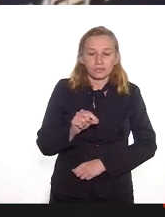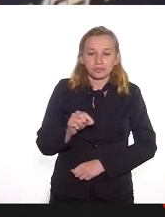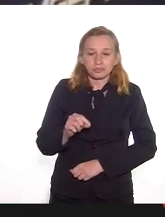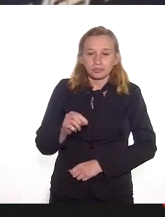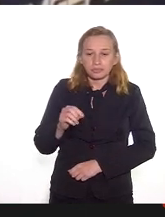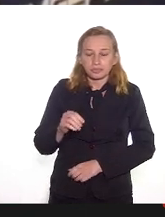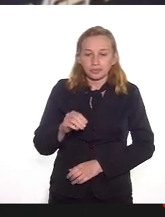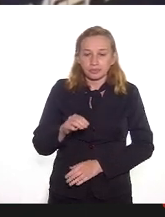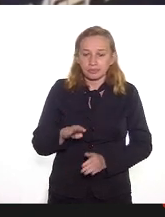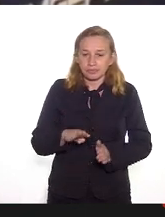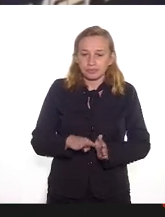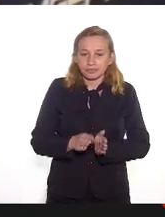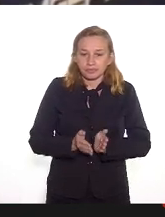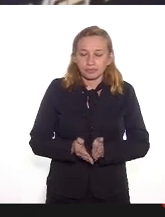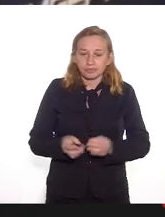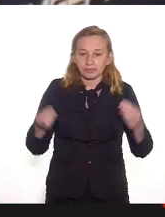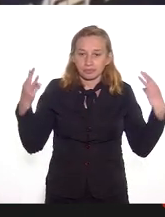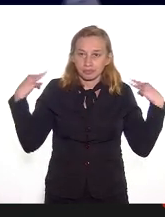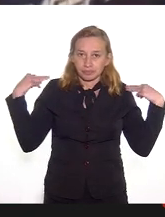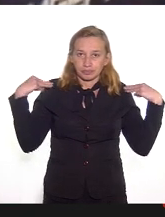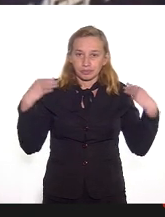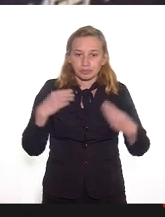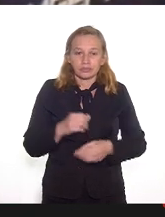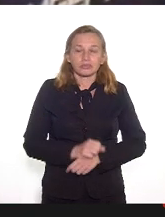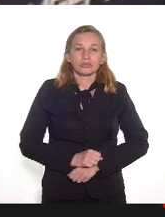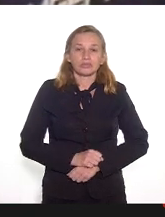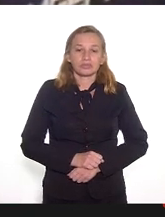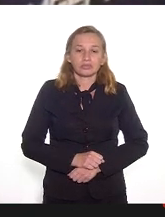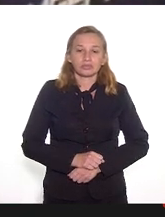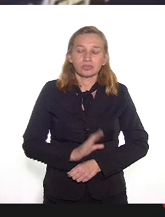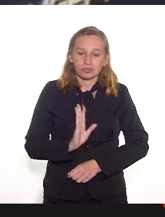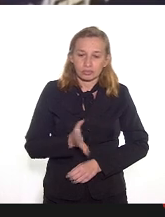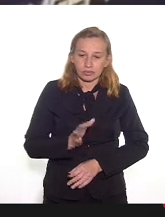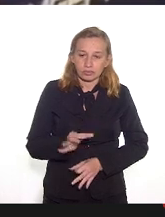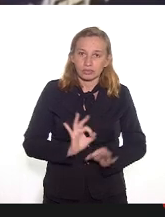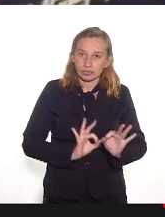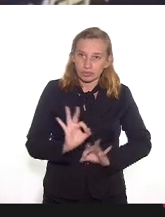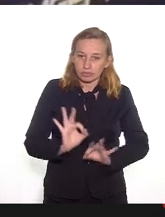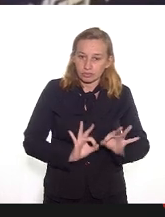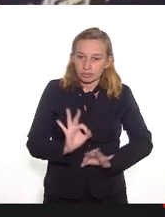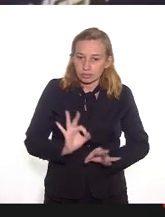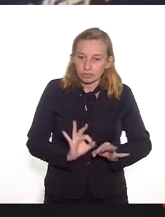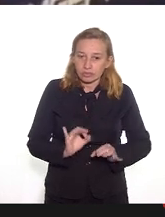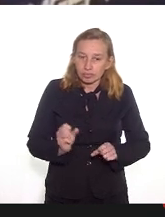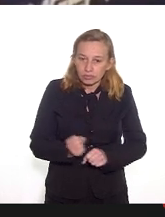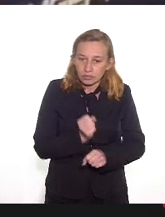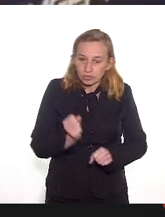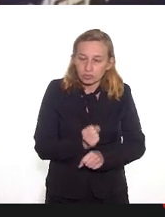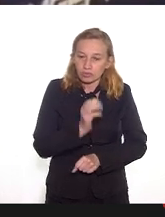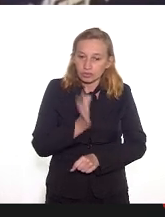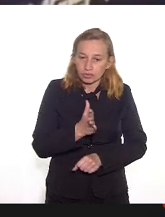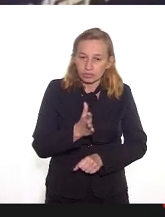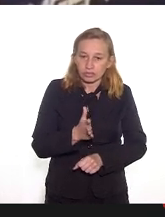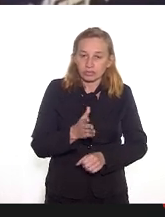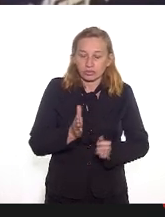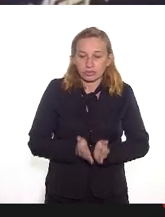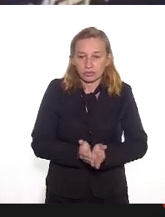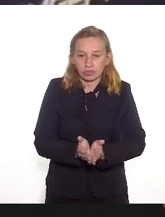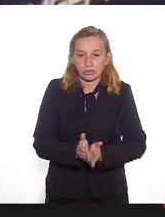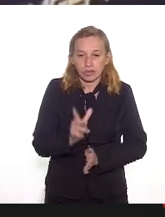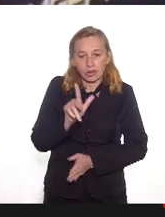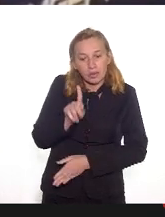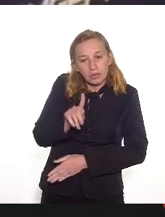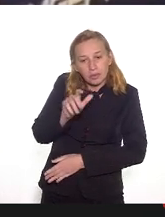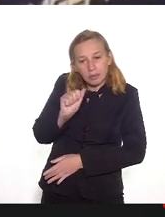Marinha, o almirante Wilkes, e nós já estamos preparados. O Arsenal voltou a construir navio-patrulha e nós estamos com...